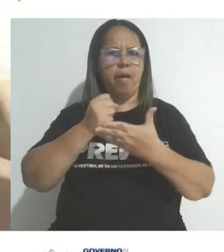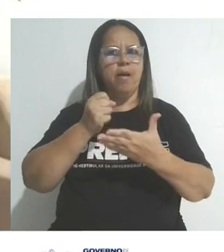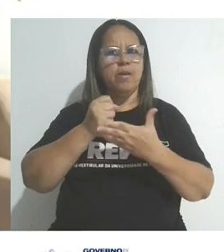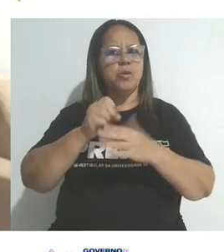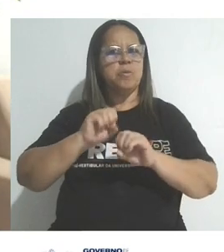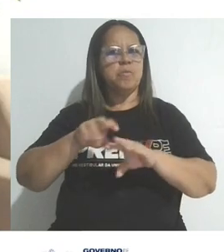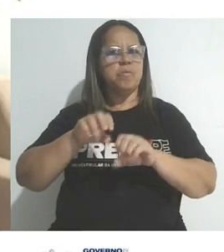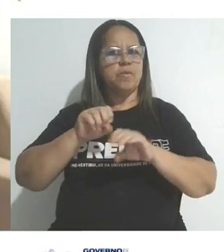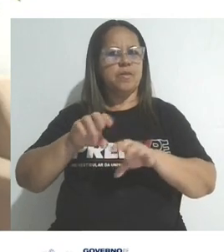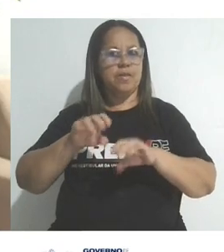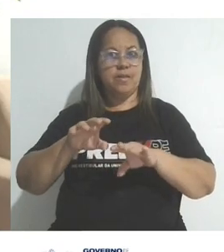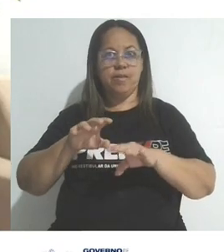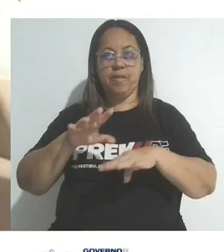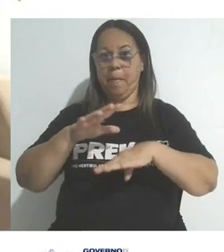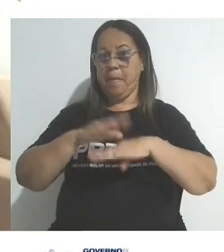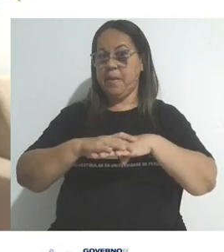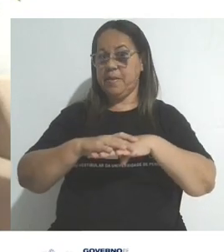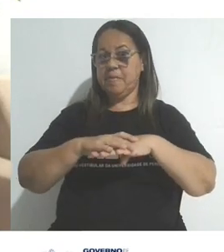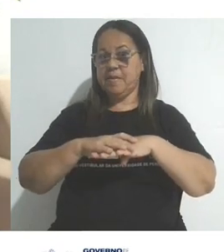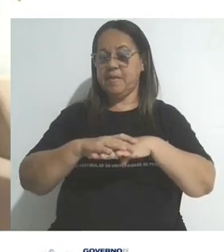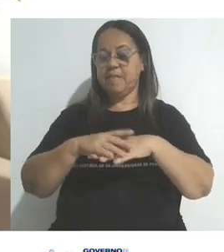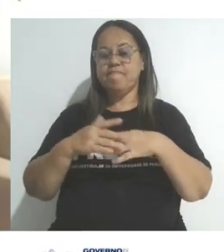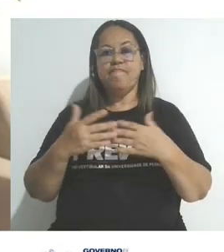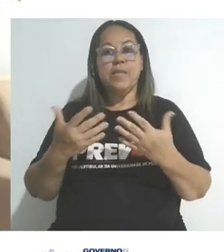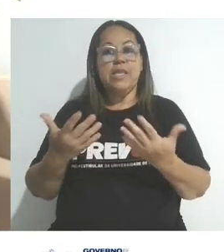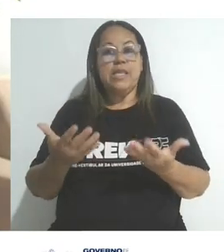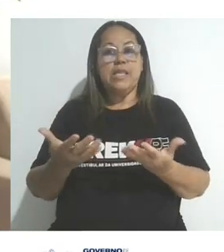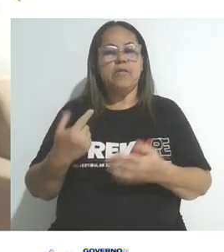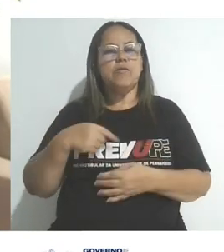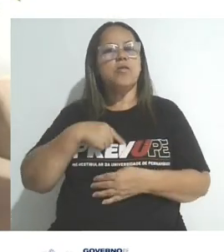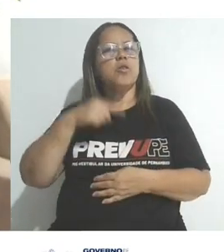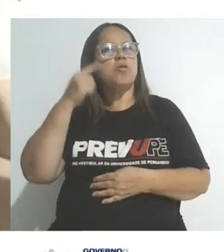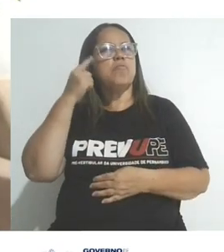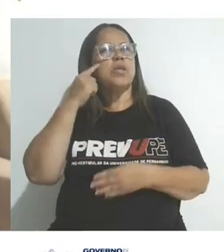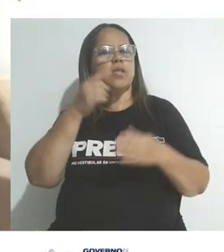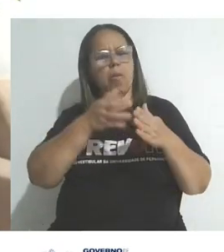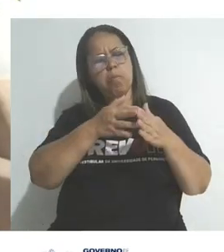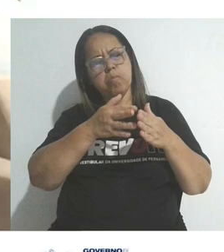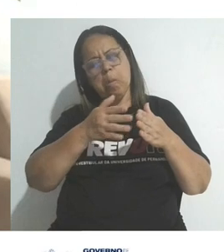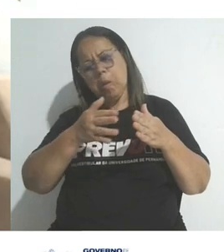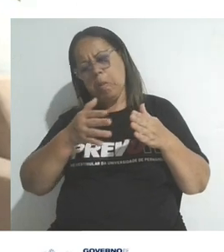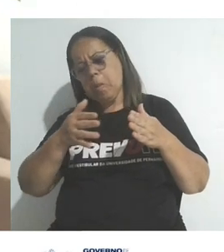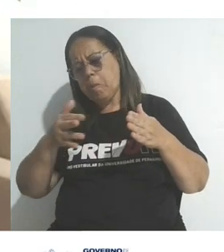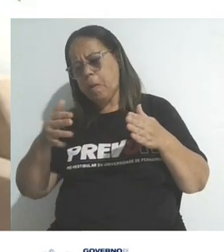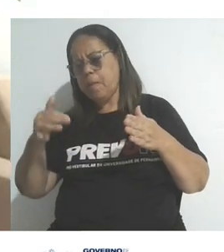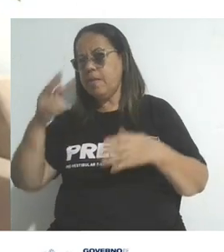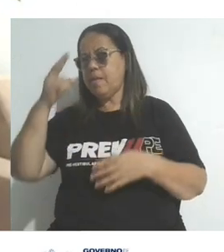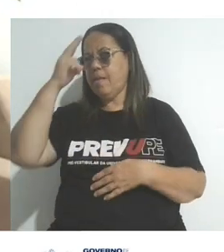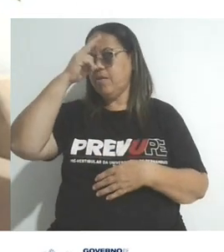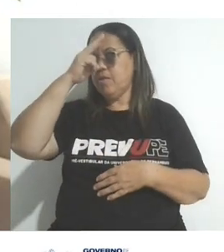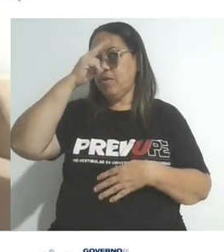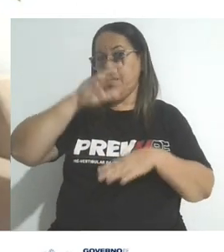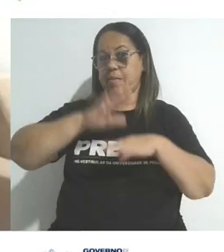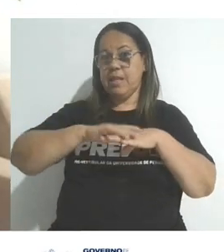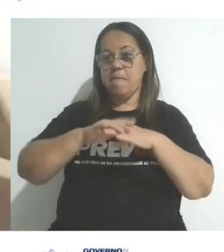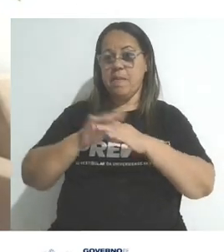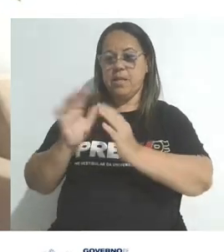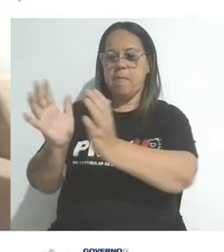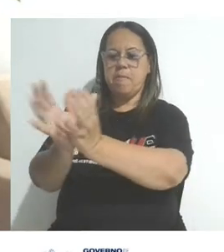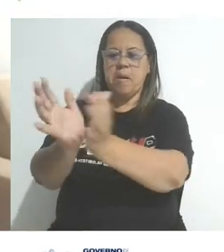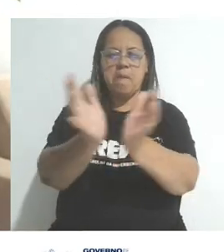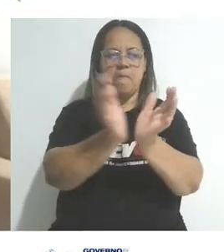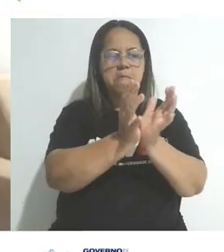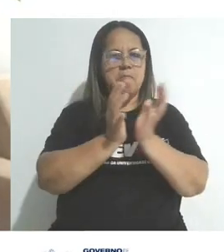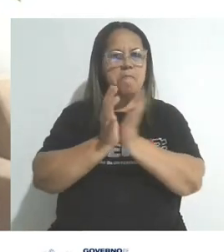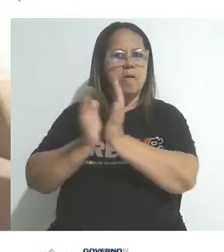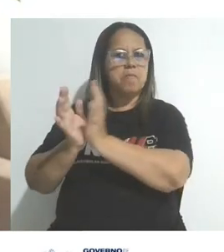para o ensino da matemática, não é? Então, se a gente pensar na linha do tempo, na história da matemática, cada grupo